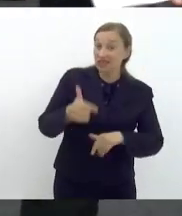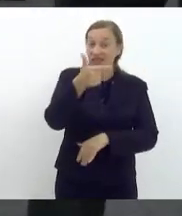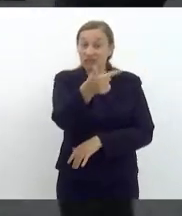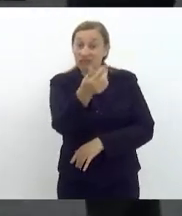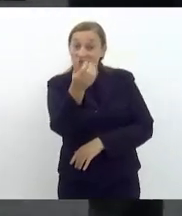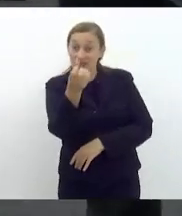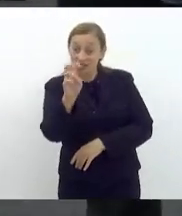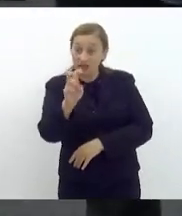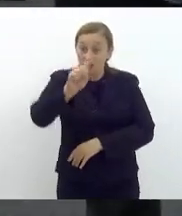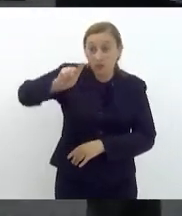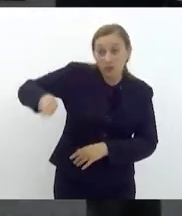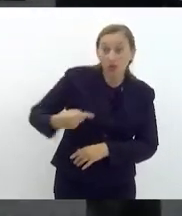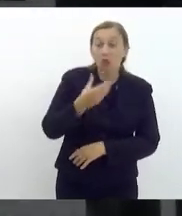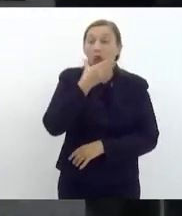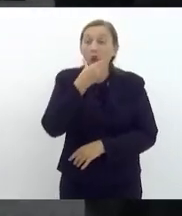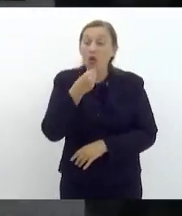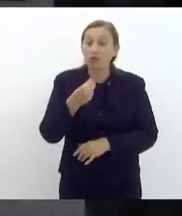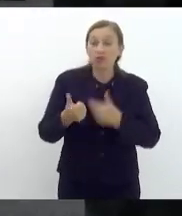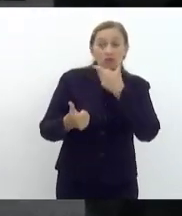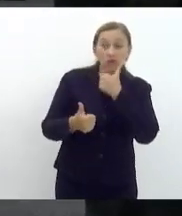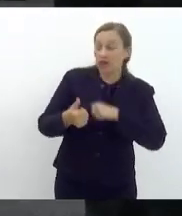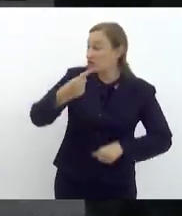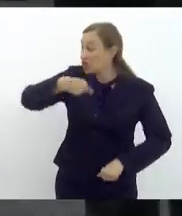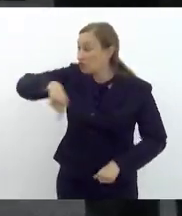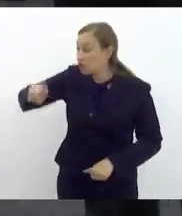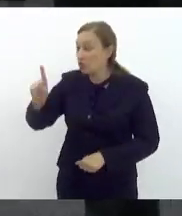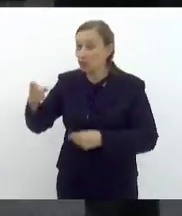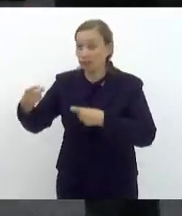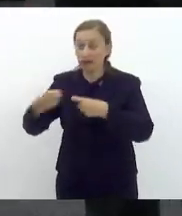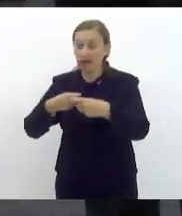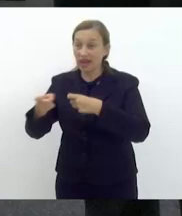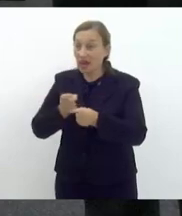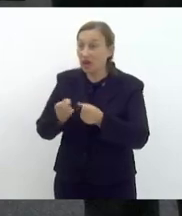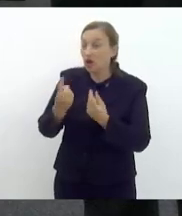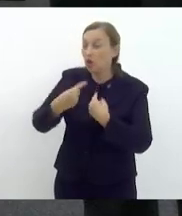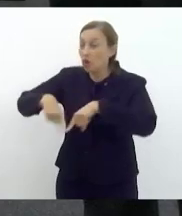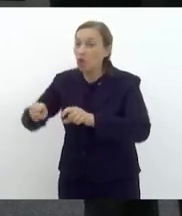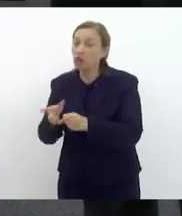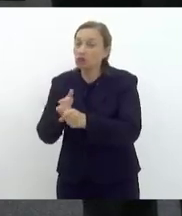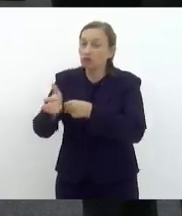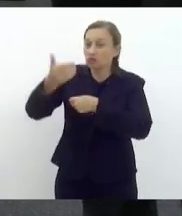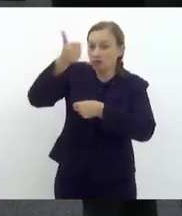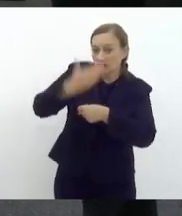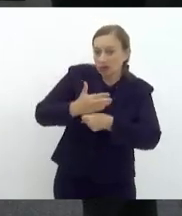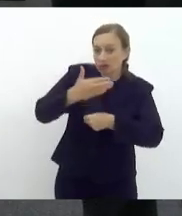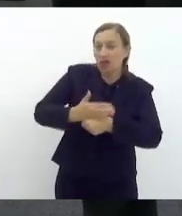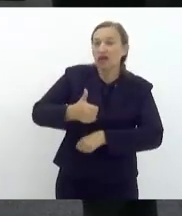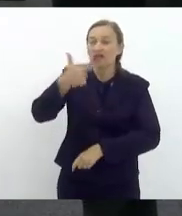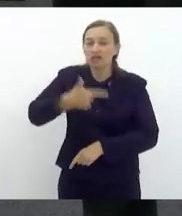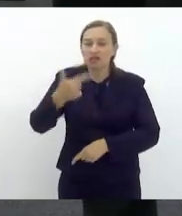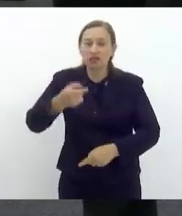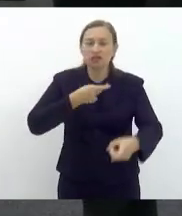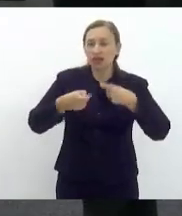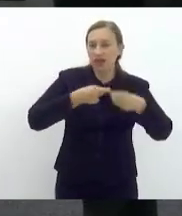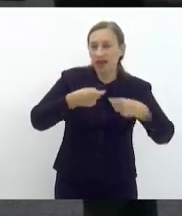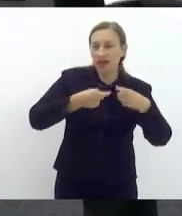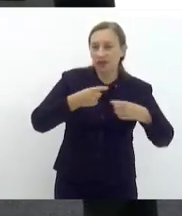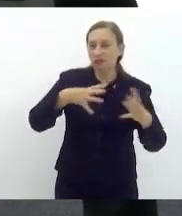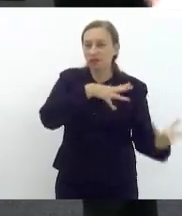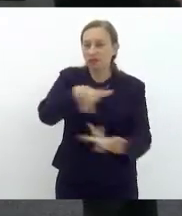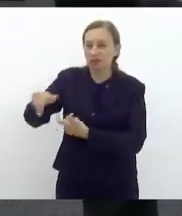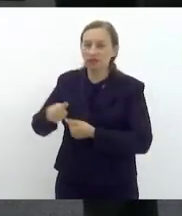mil homens e mulheres que foram para combater o nazismo e o fascismo na Segunda Guerra Mundial, 204 eram